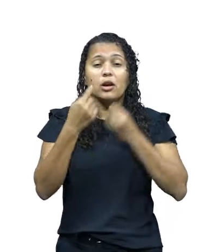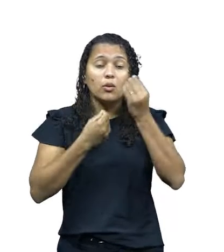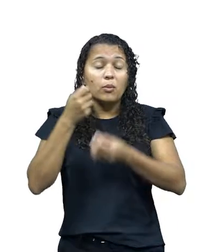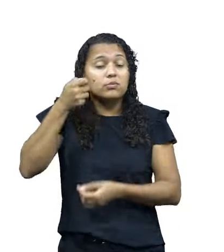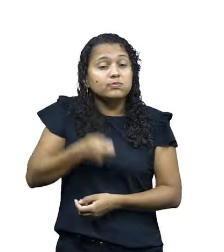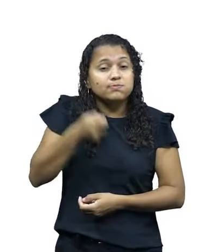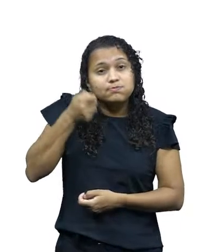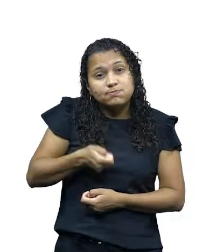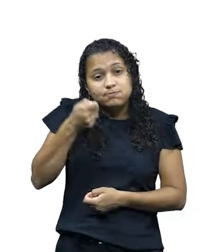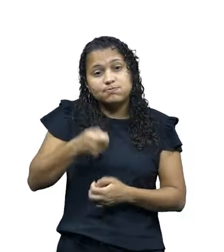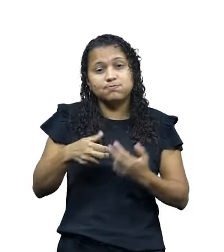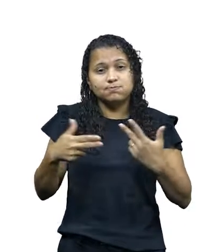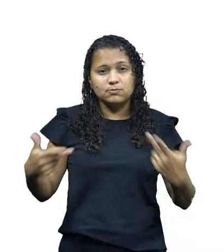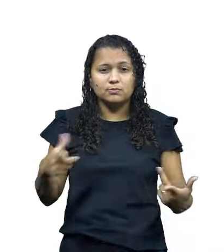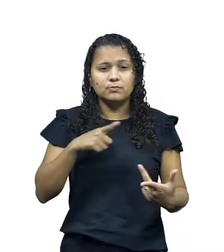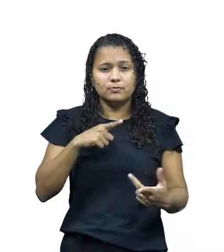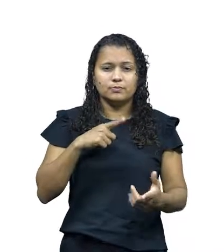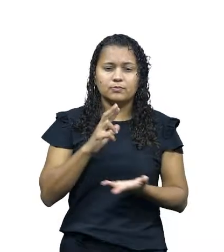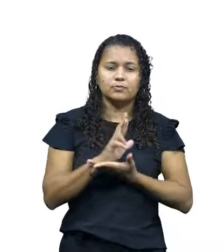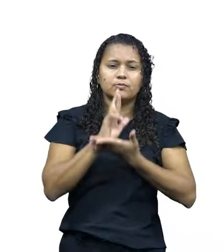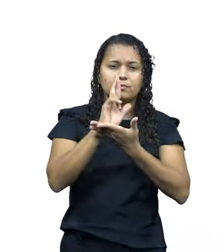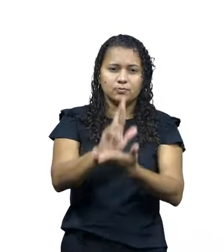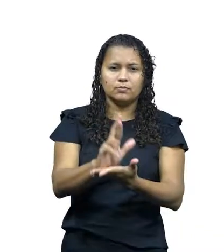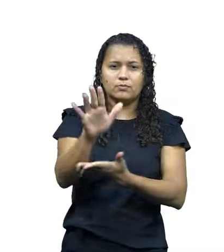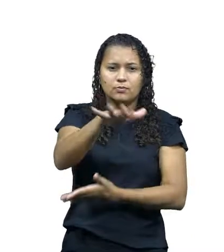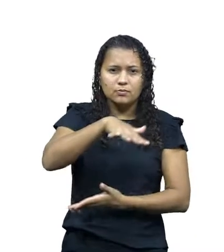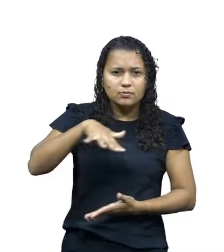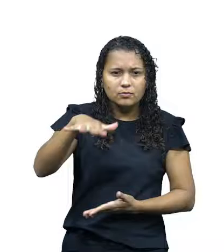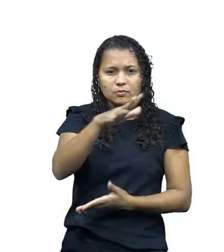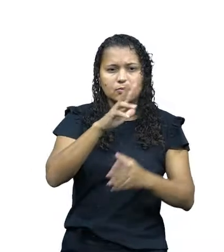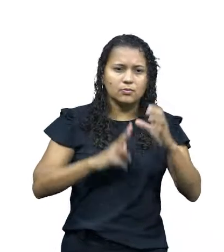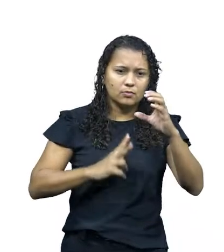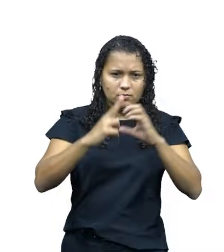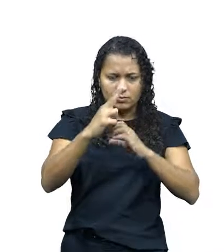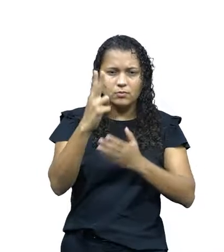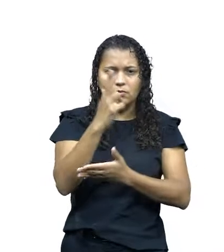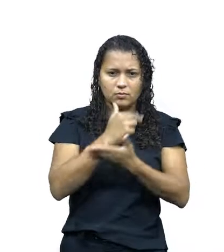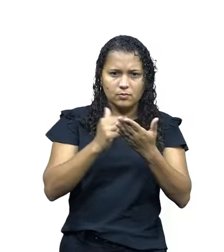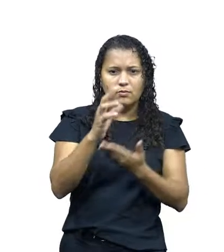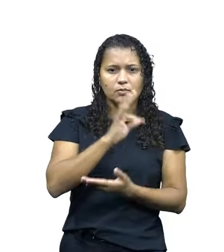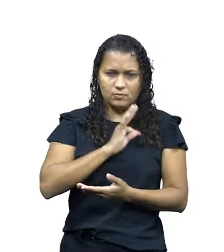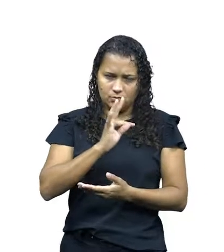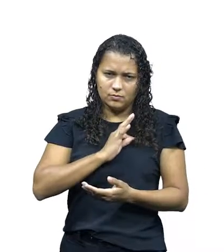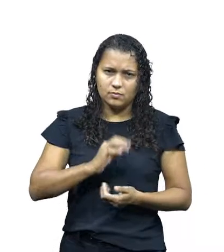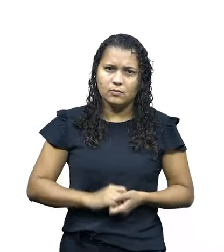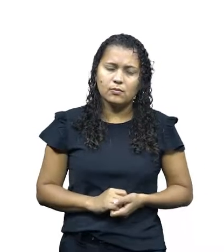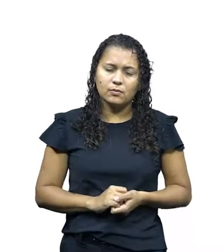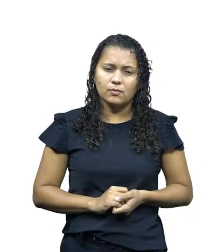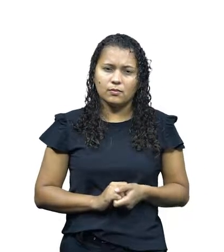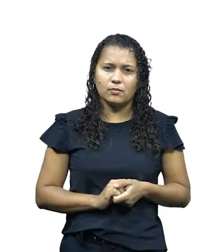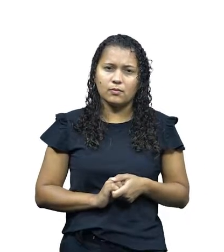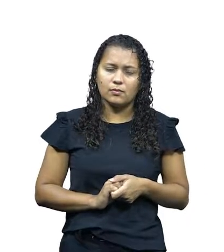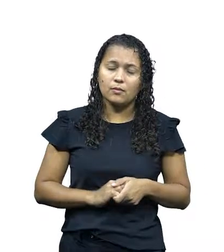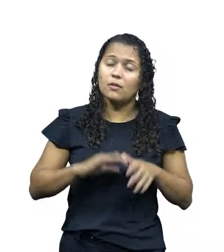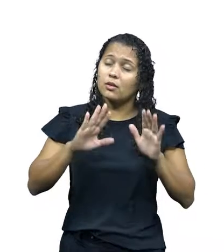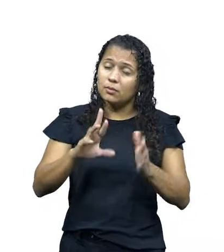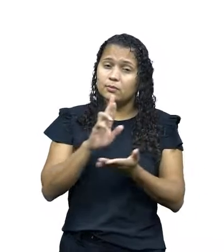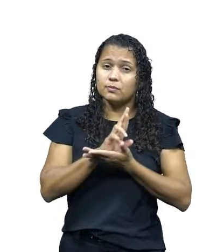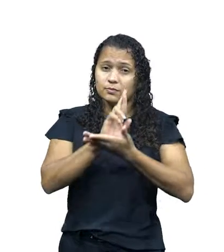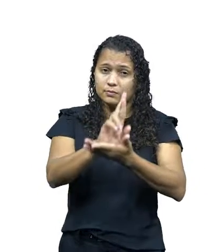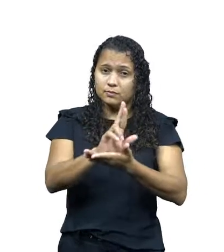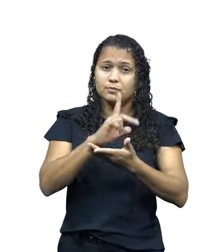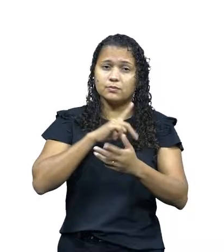condições exigíveis para a representação das áreas de corte em desenho técnico. E para